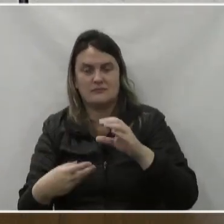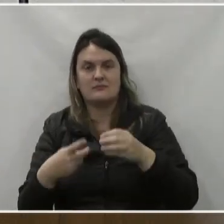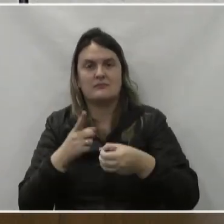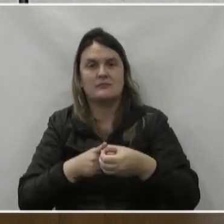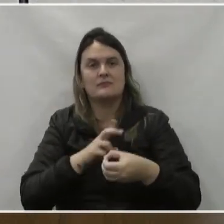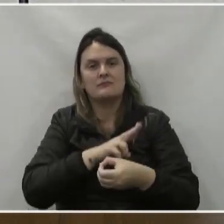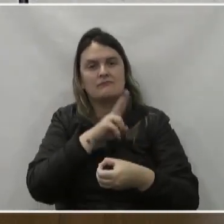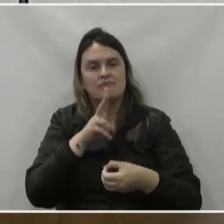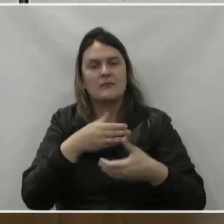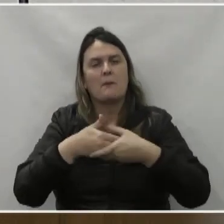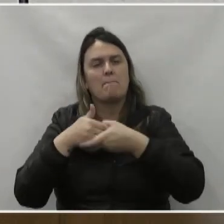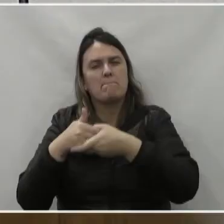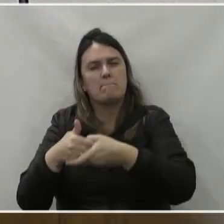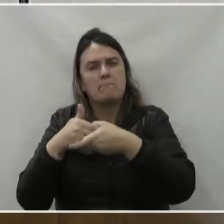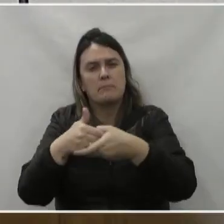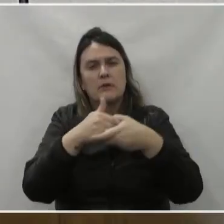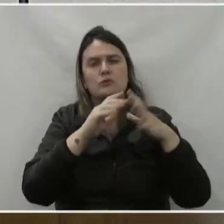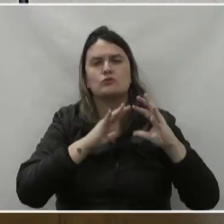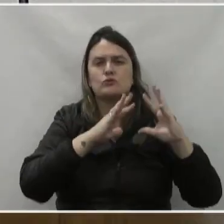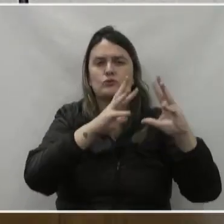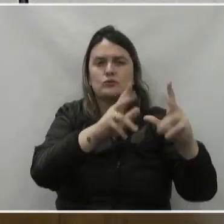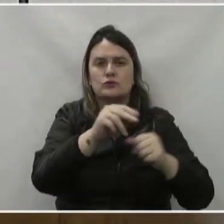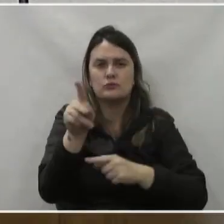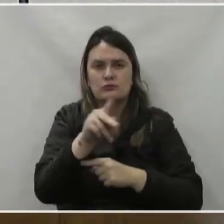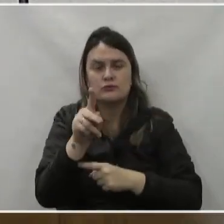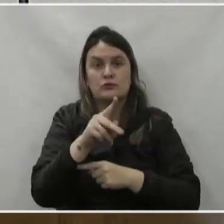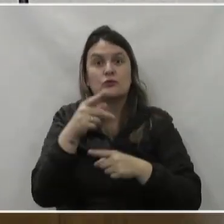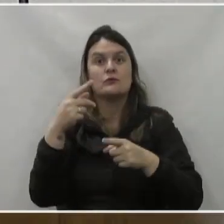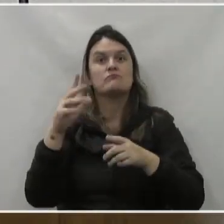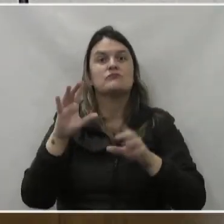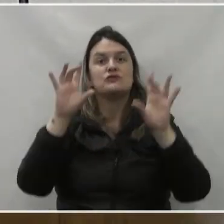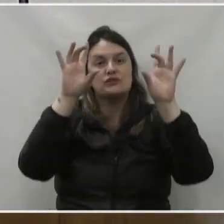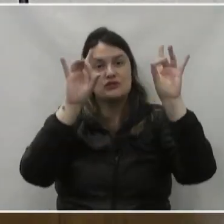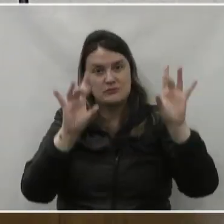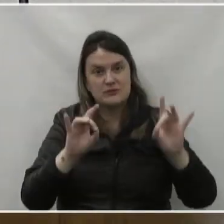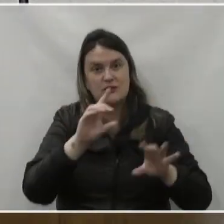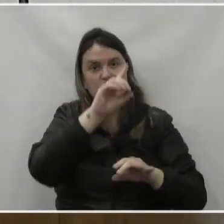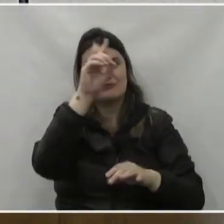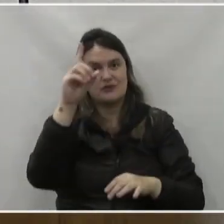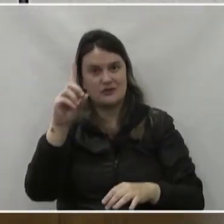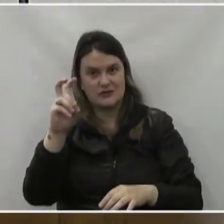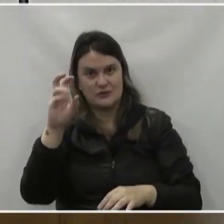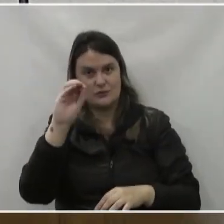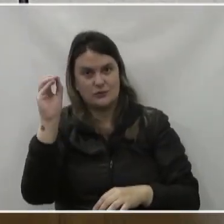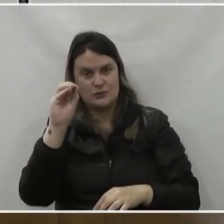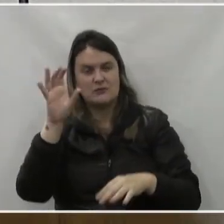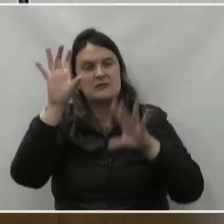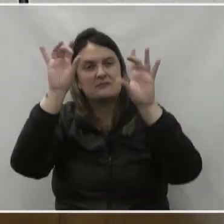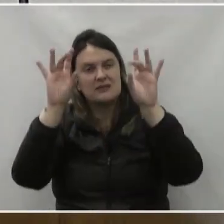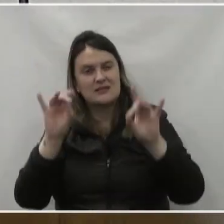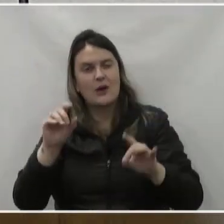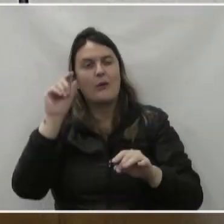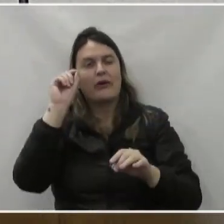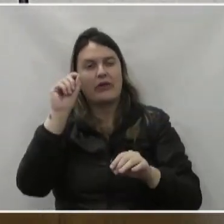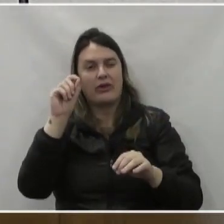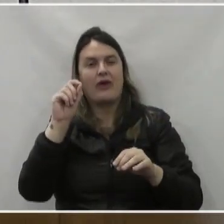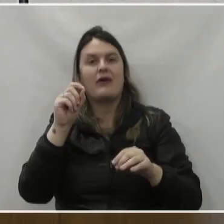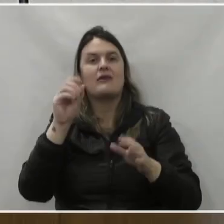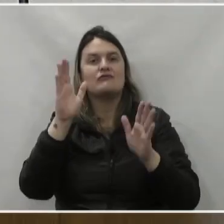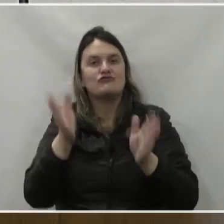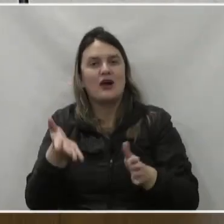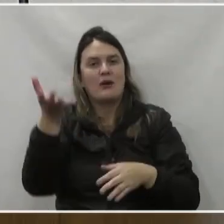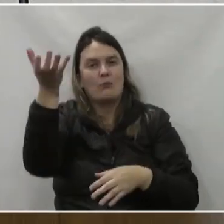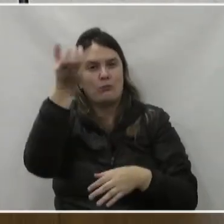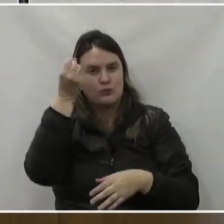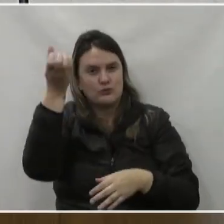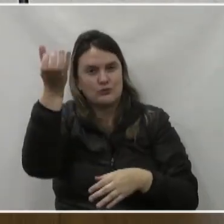Vitória, parabenizamos todos os professores pela passagem do seu dia, em especial aqueles que despedem-se das salas